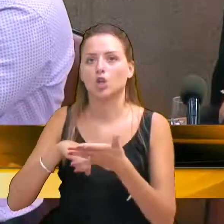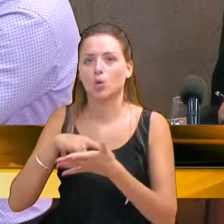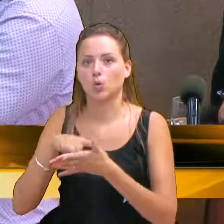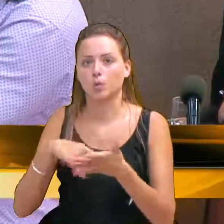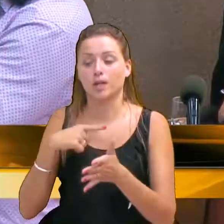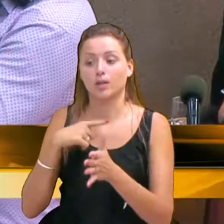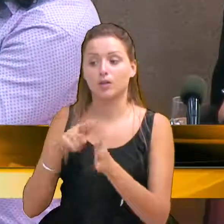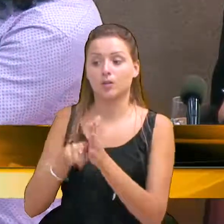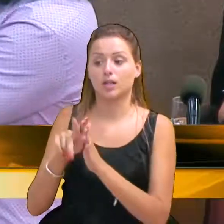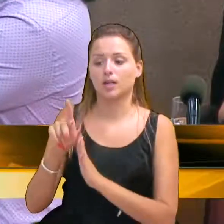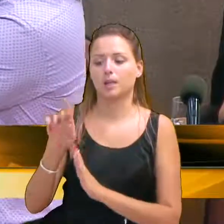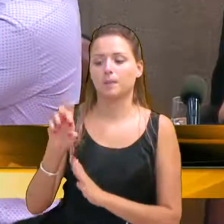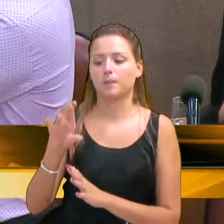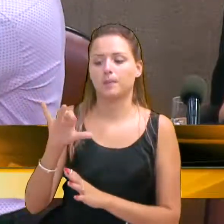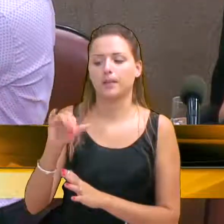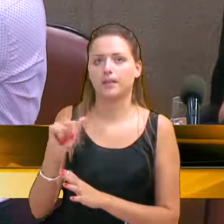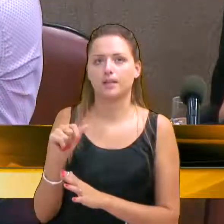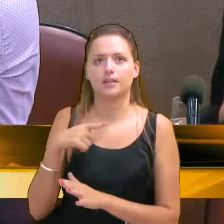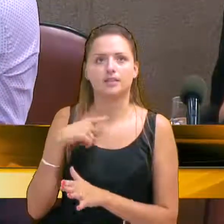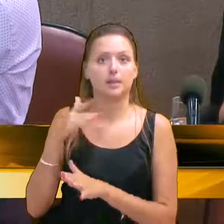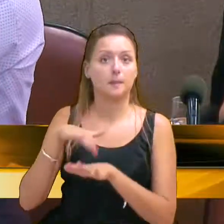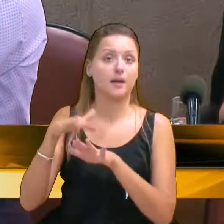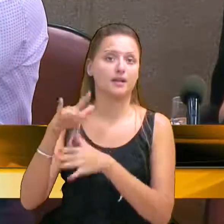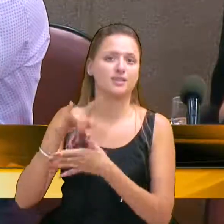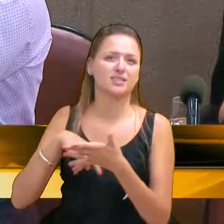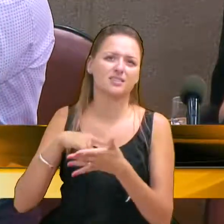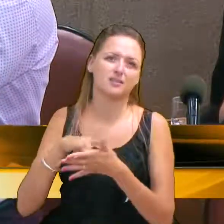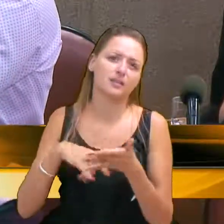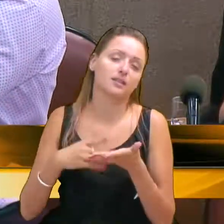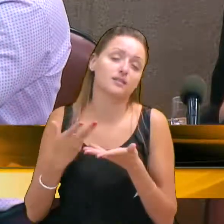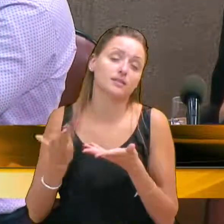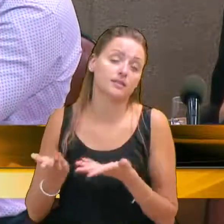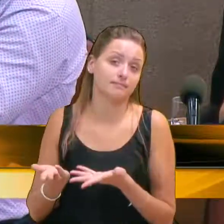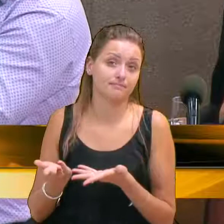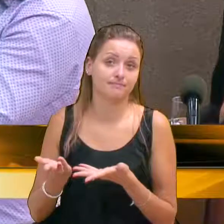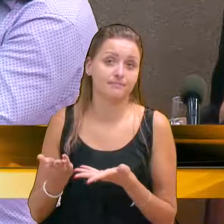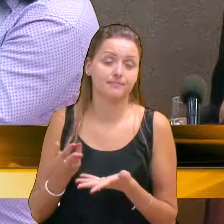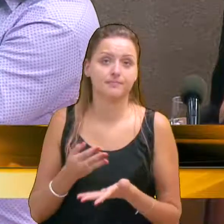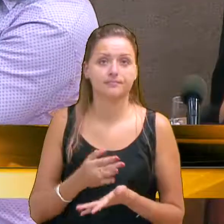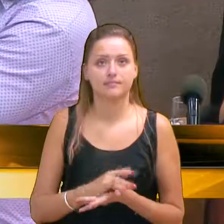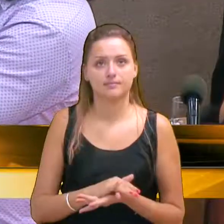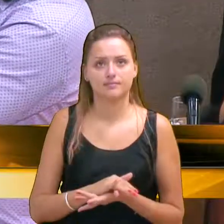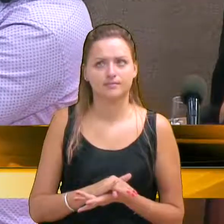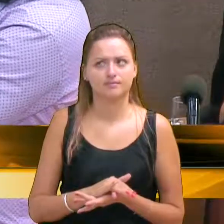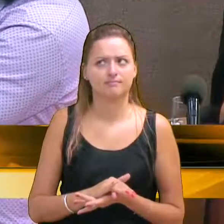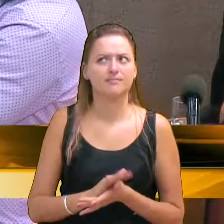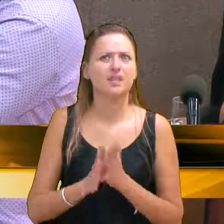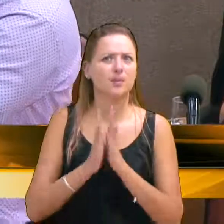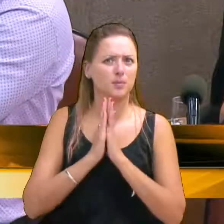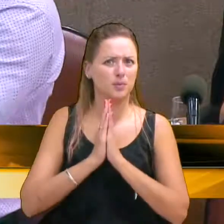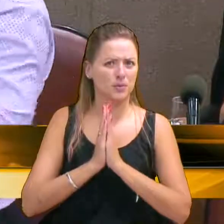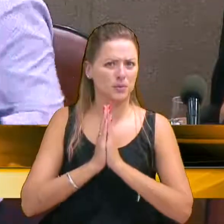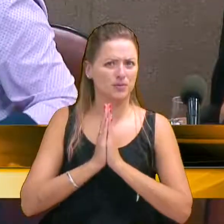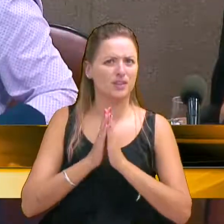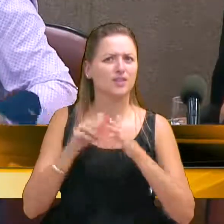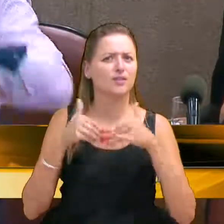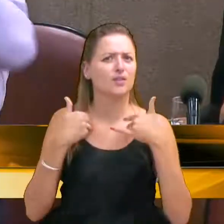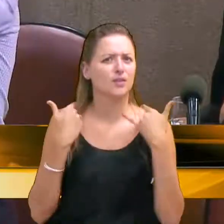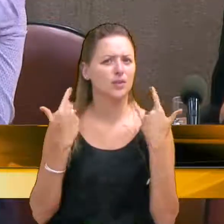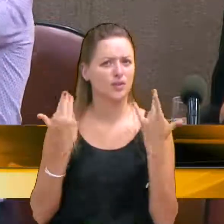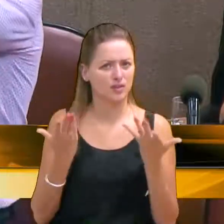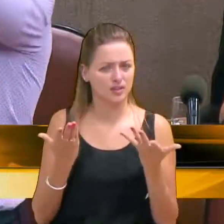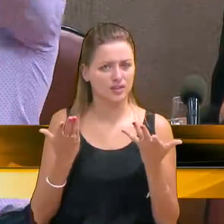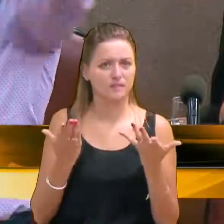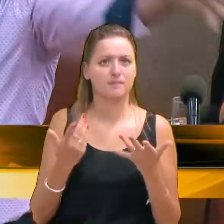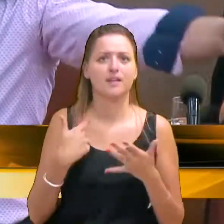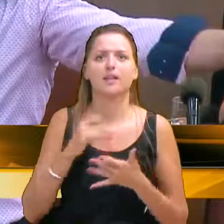perícia, né? Outros documentos. Quer dizer, poxa, pelo amor de Deus, tia, né?